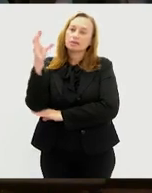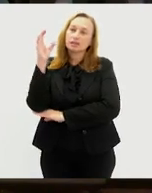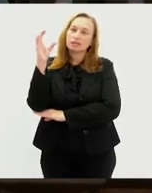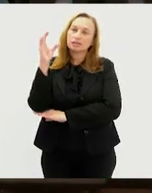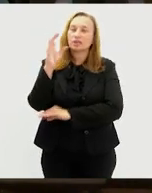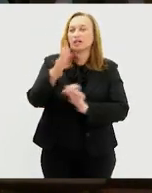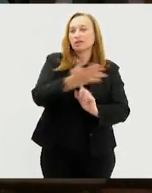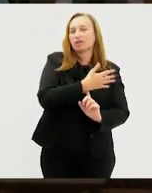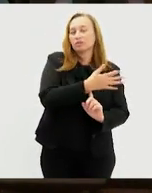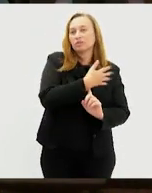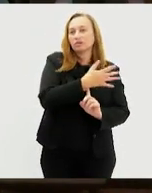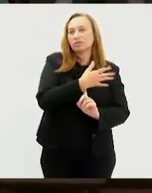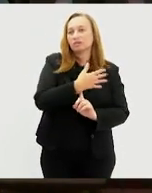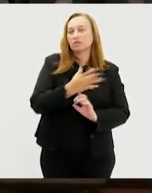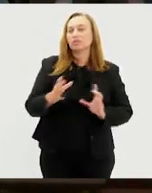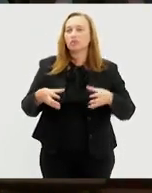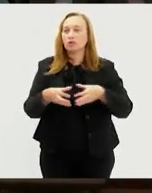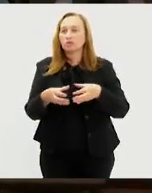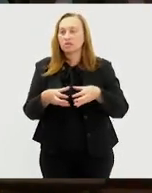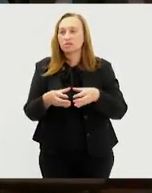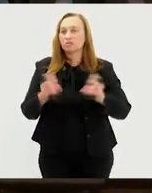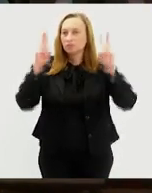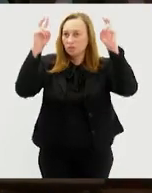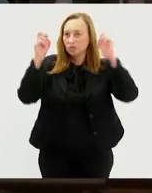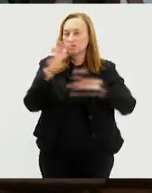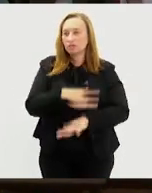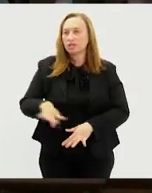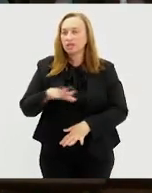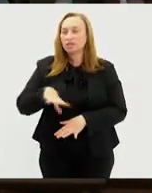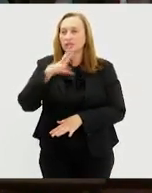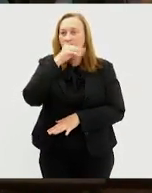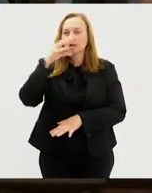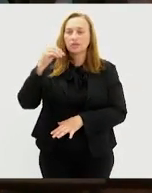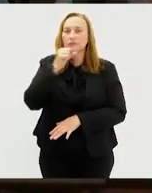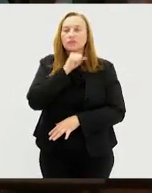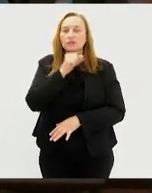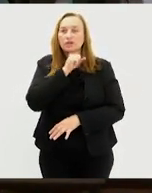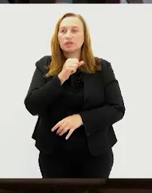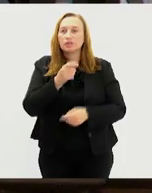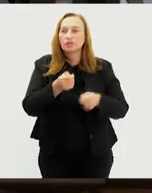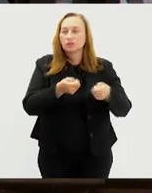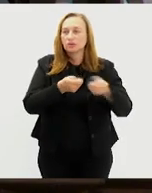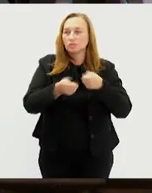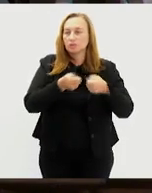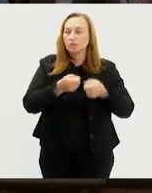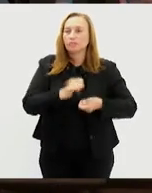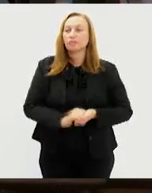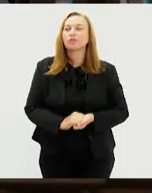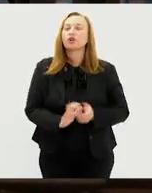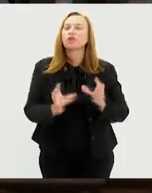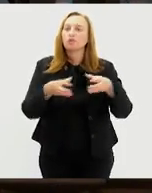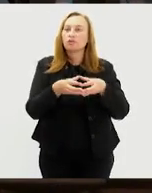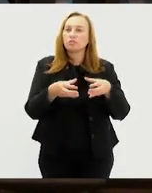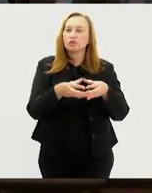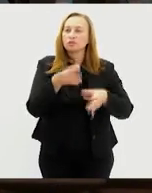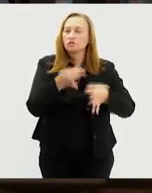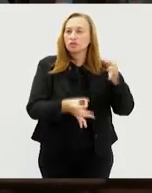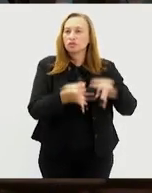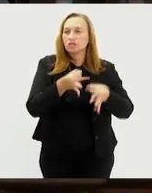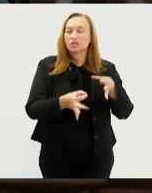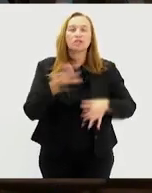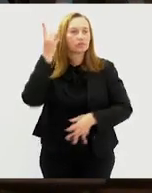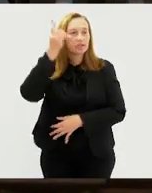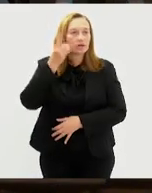de criança adolescente idoso orçamento finanç fiscalização financeira e controle pela comissão de constituição e justiça Deputado Rodrigo